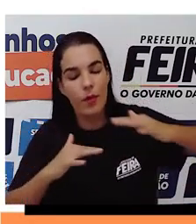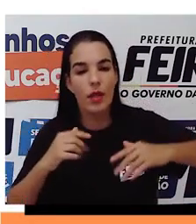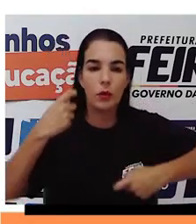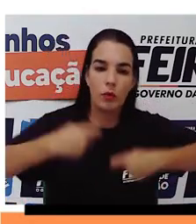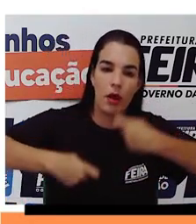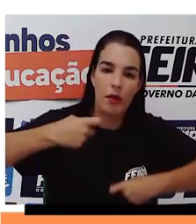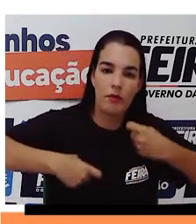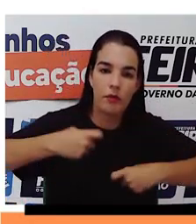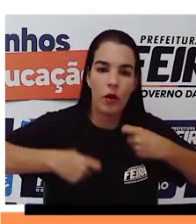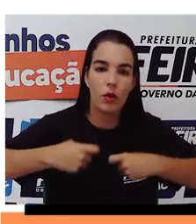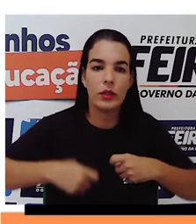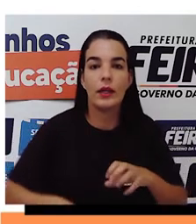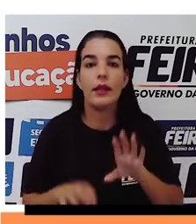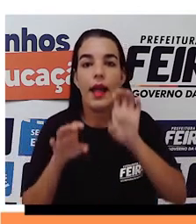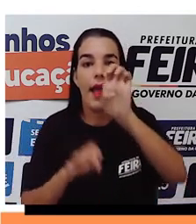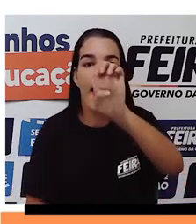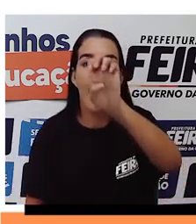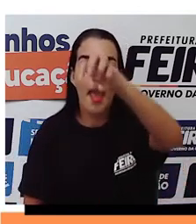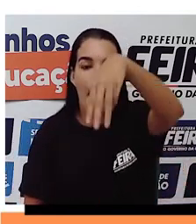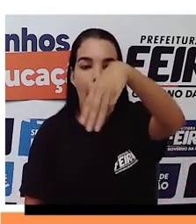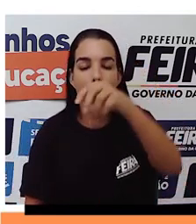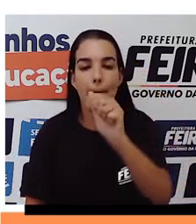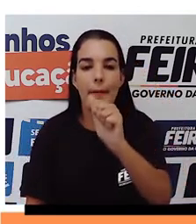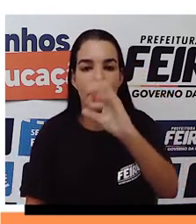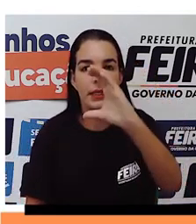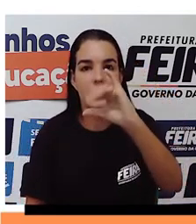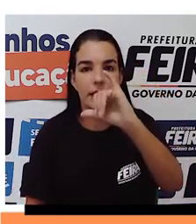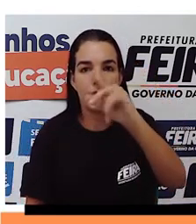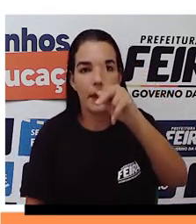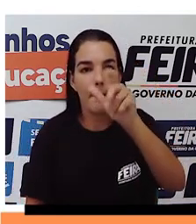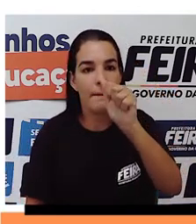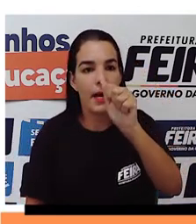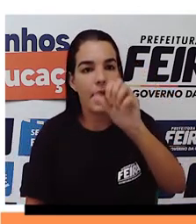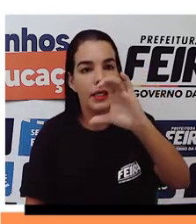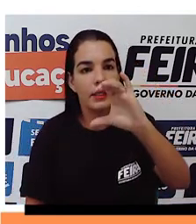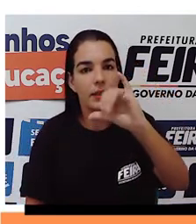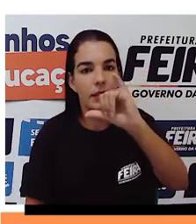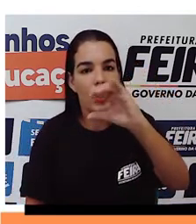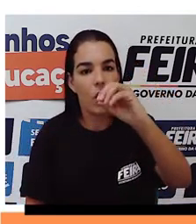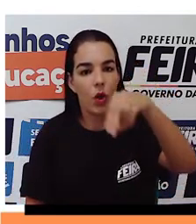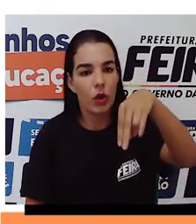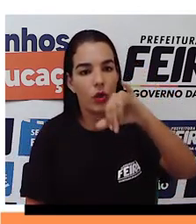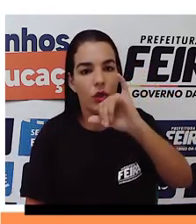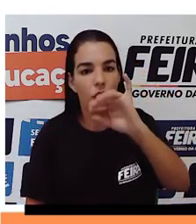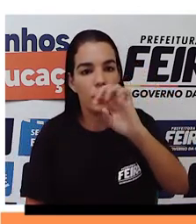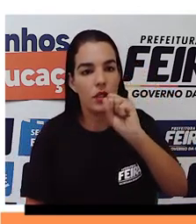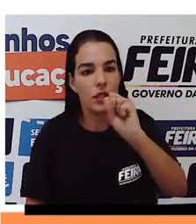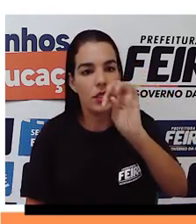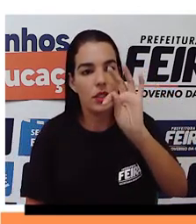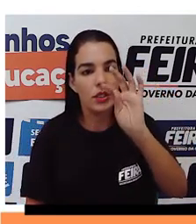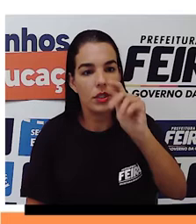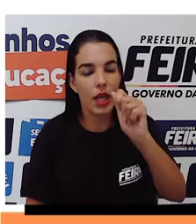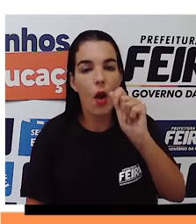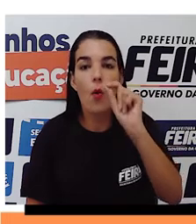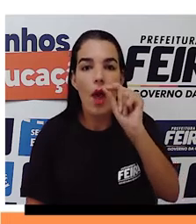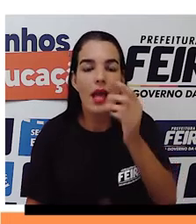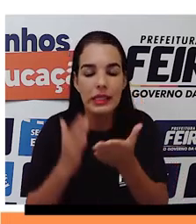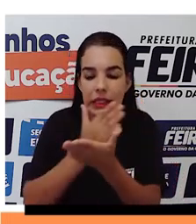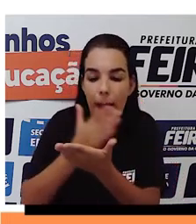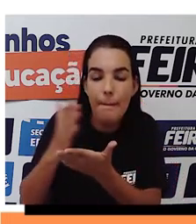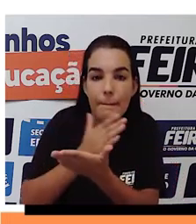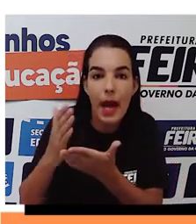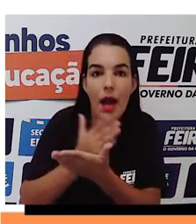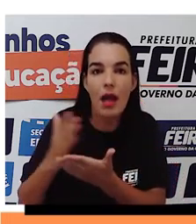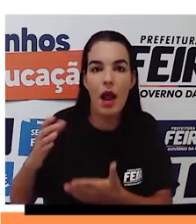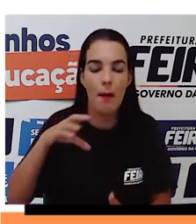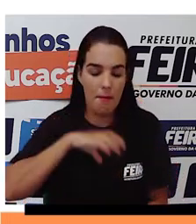Portugal. Vejamos as principais delas. O primeiro movimento de caráter separatista, ocorrido na colônia portuguesa da América, se